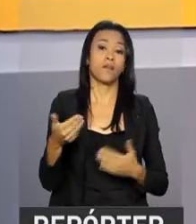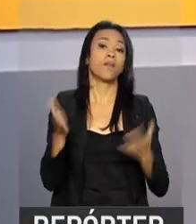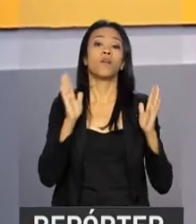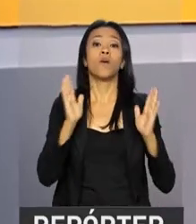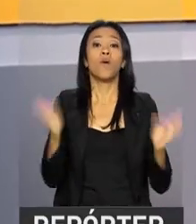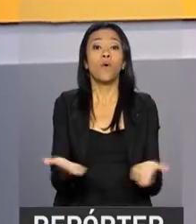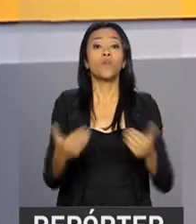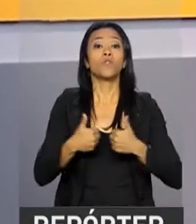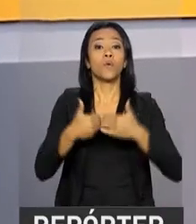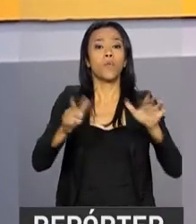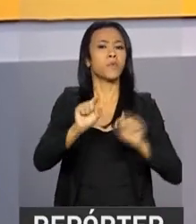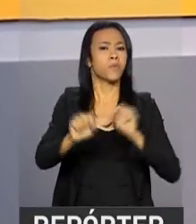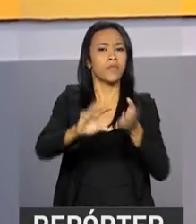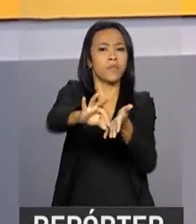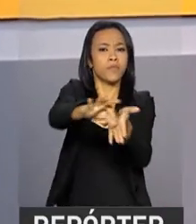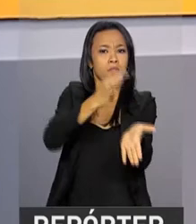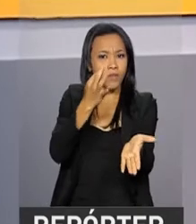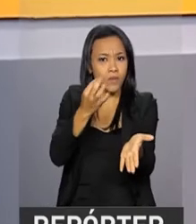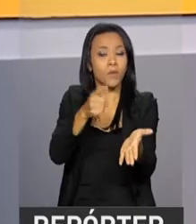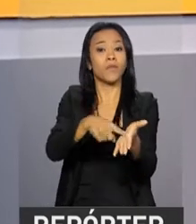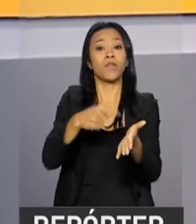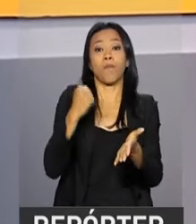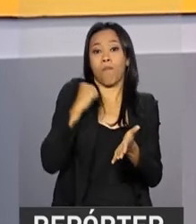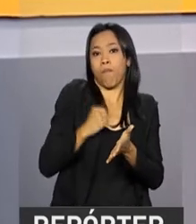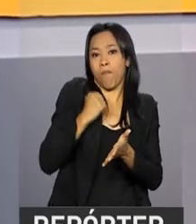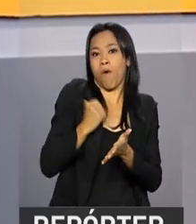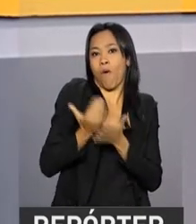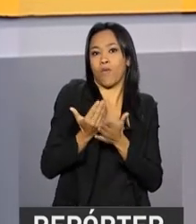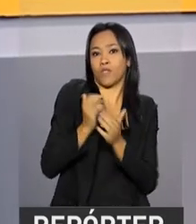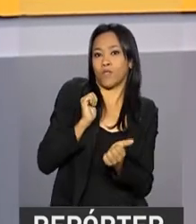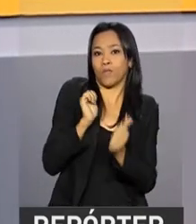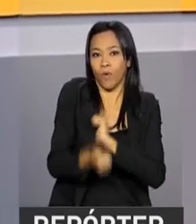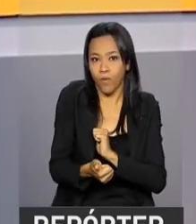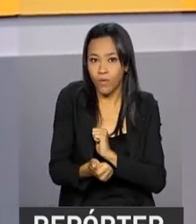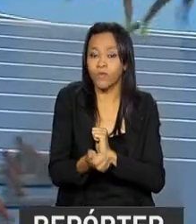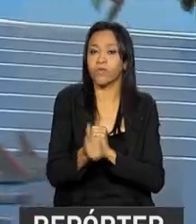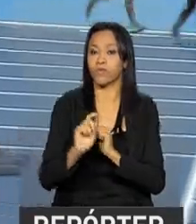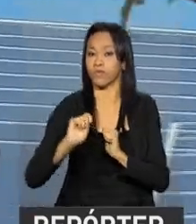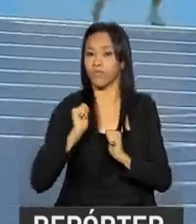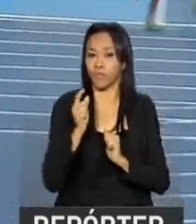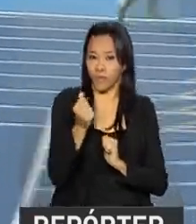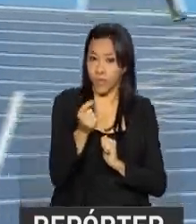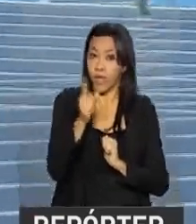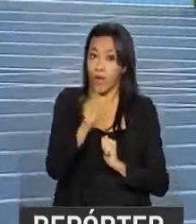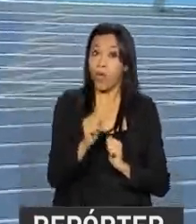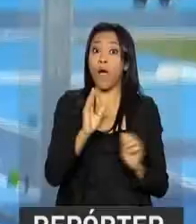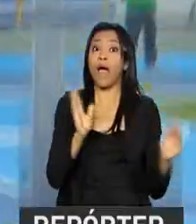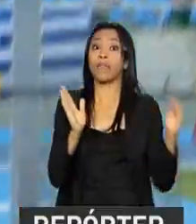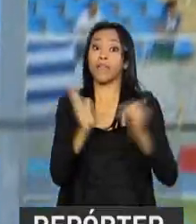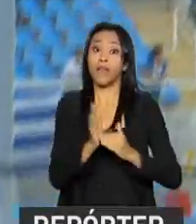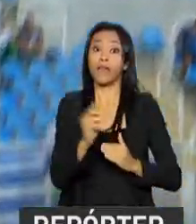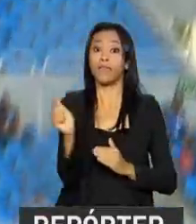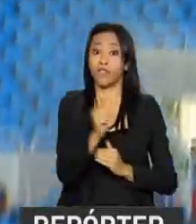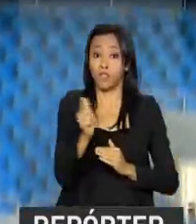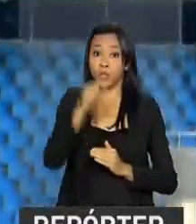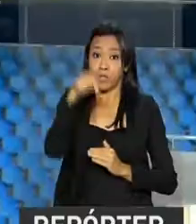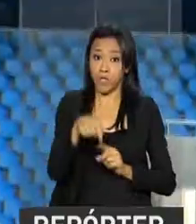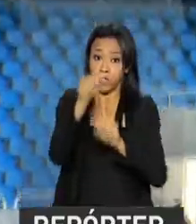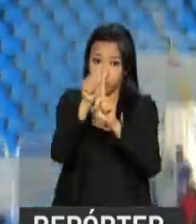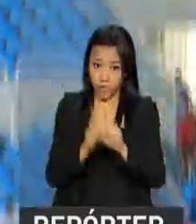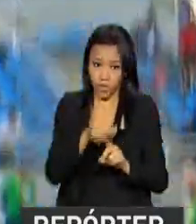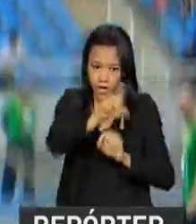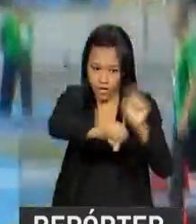completa hoje as inscrições para o programa bolsa atleta o prazo vai até o dia 22 deste mês a seleção dos atletas